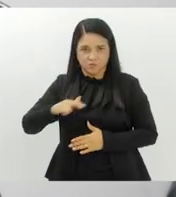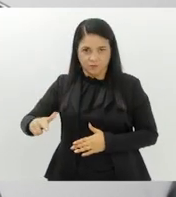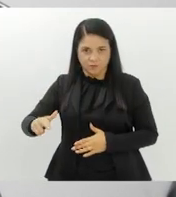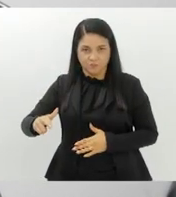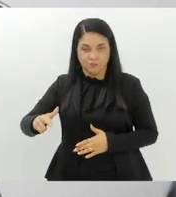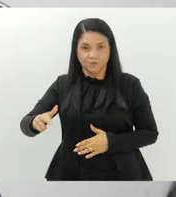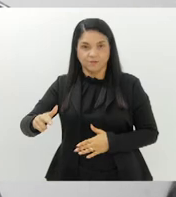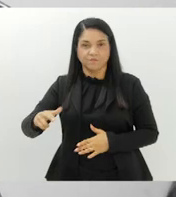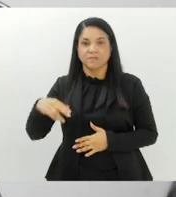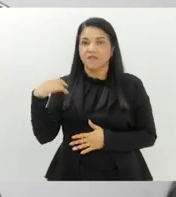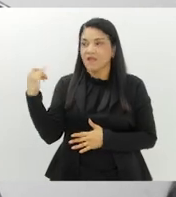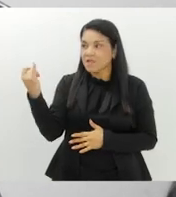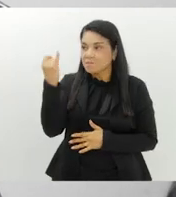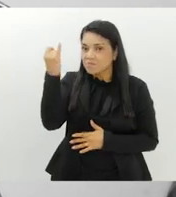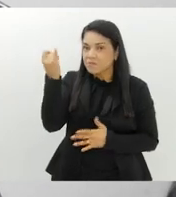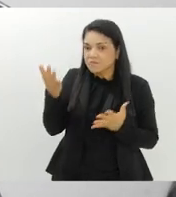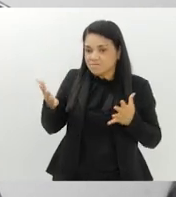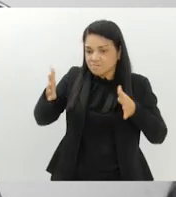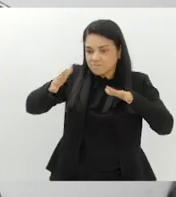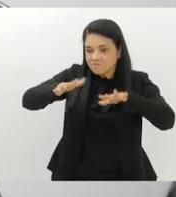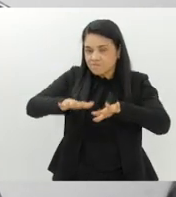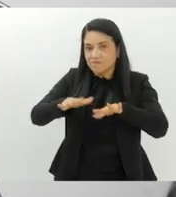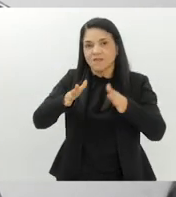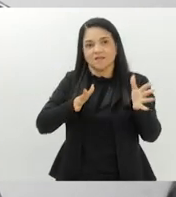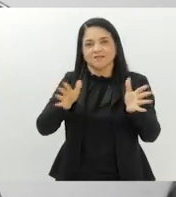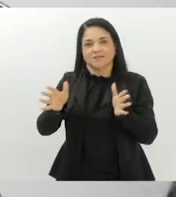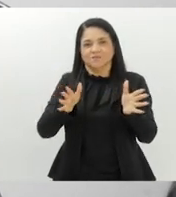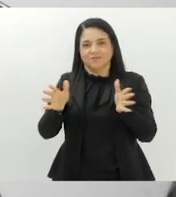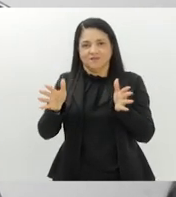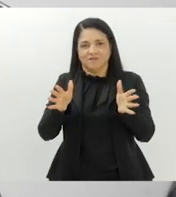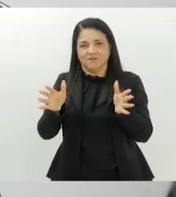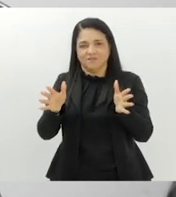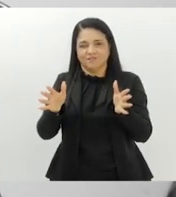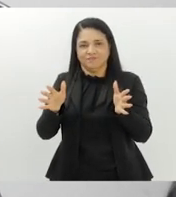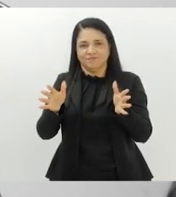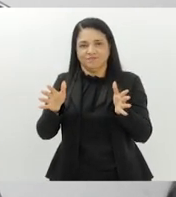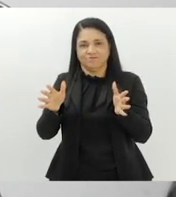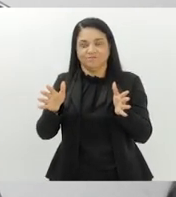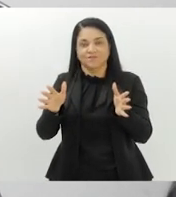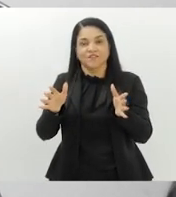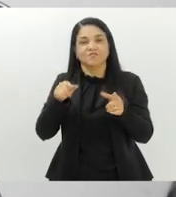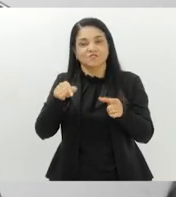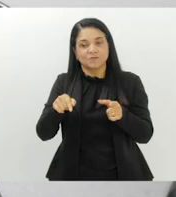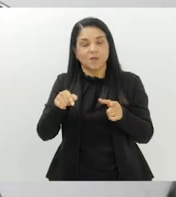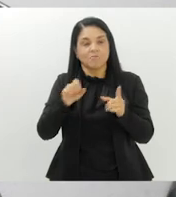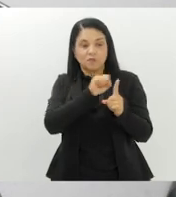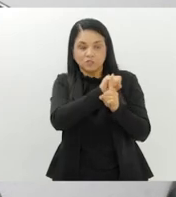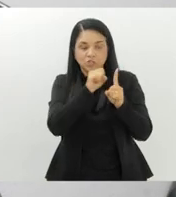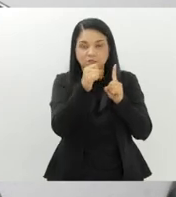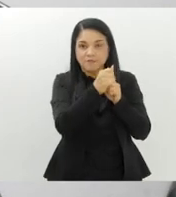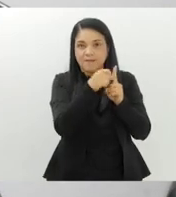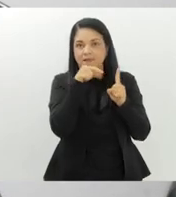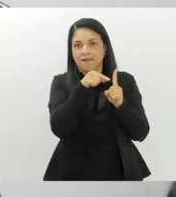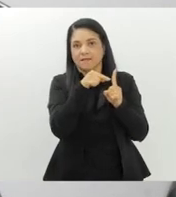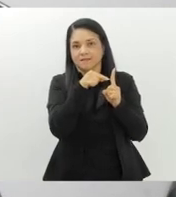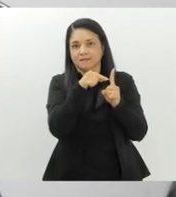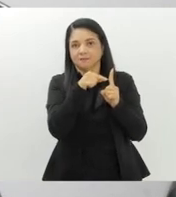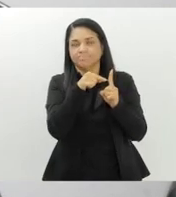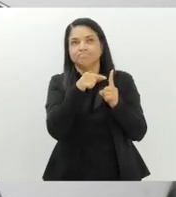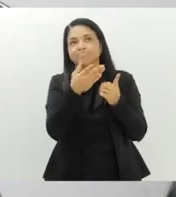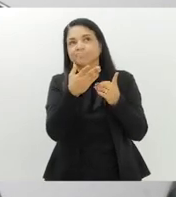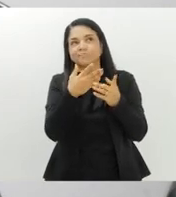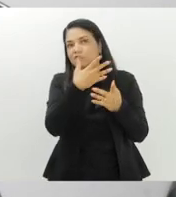a importância da inclusão e acessibilidade também é isso, porque a gente pega um segmento da sociedade que, não que